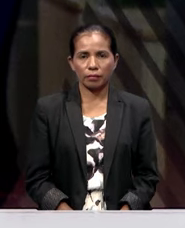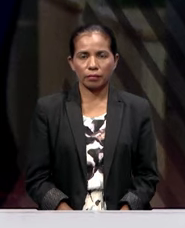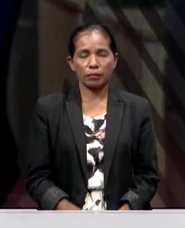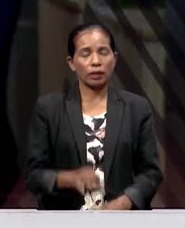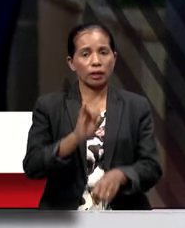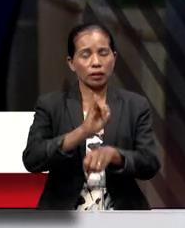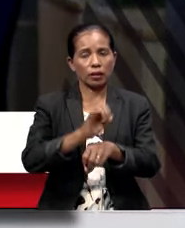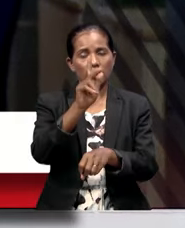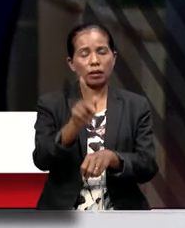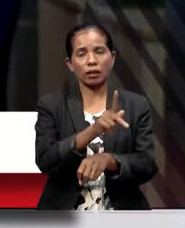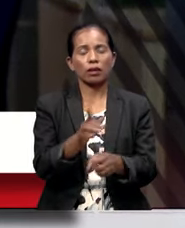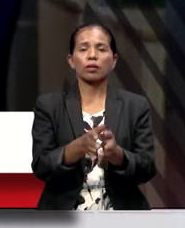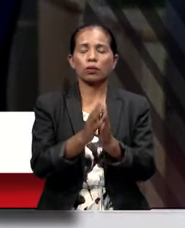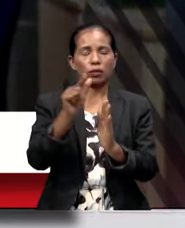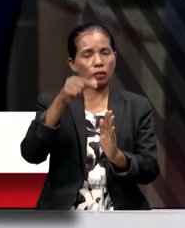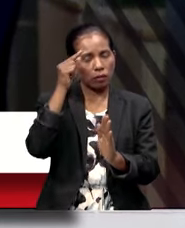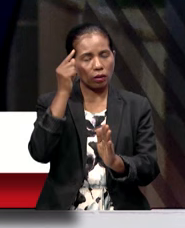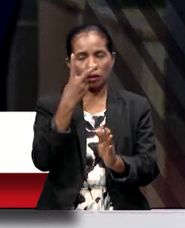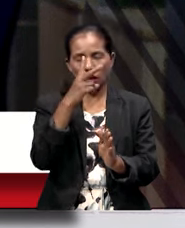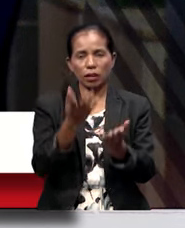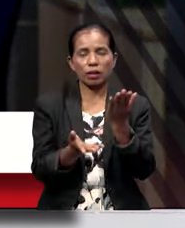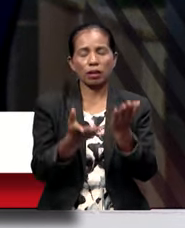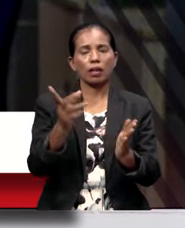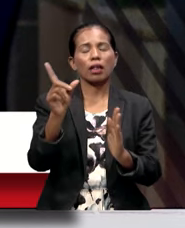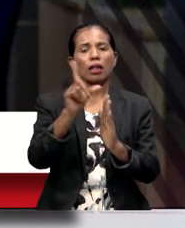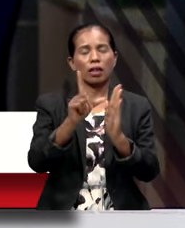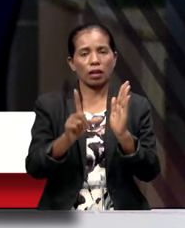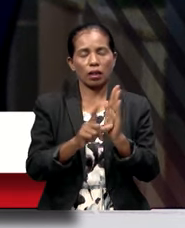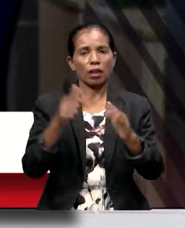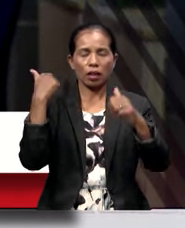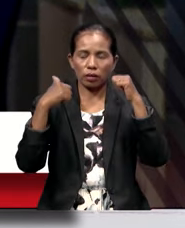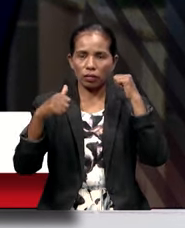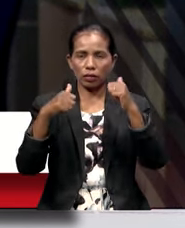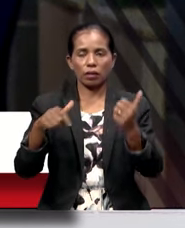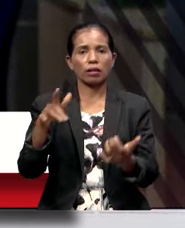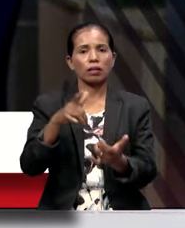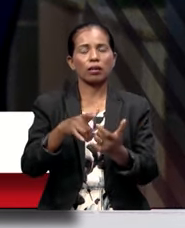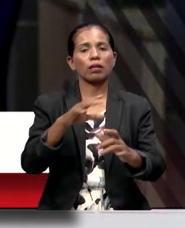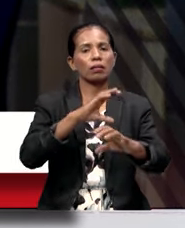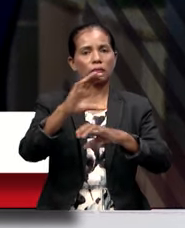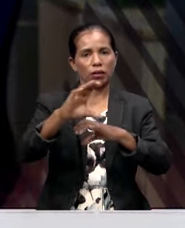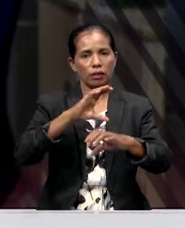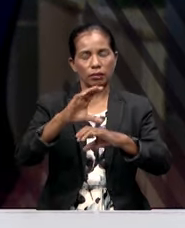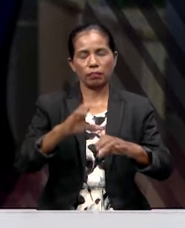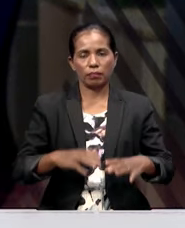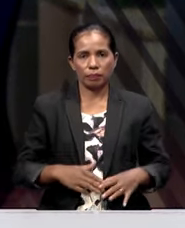Igreja Católica russo governo a teto de dia com Moloch legaliza atividade sexo comercial.